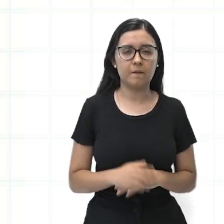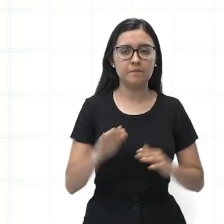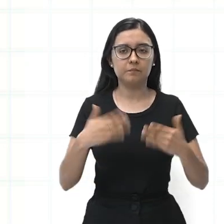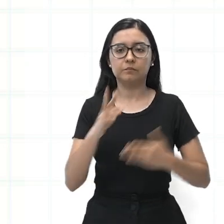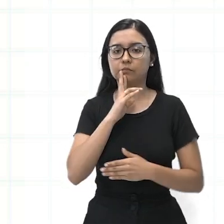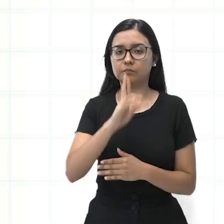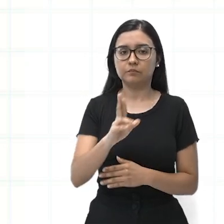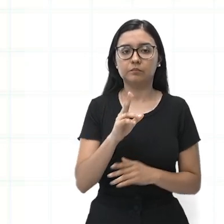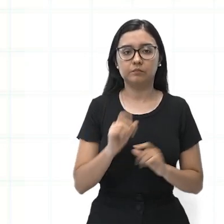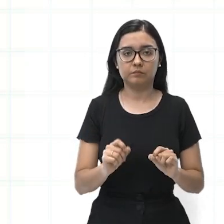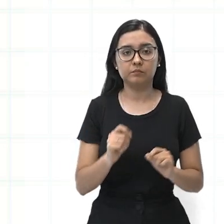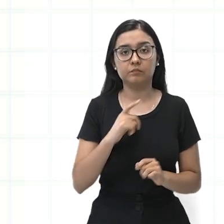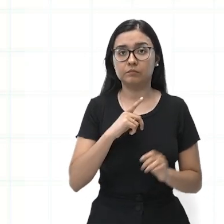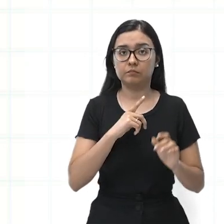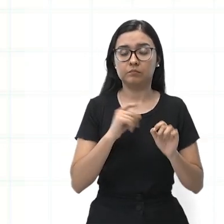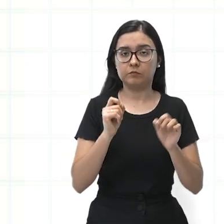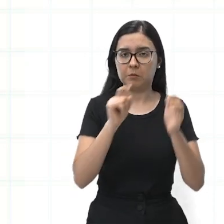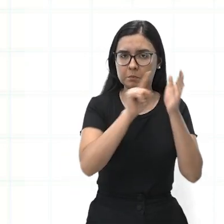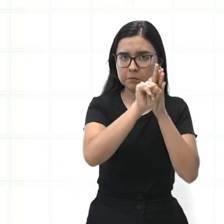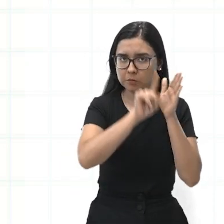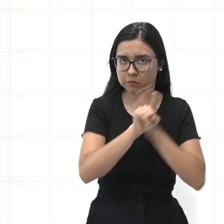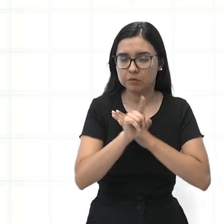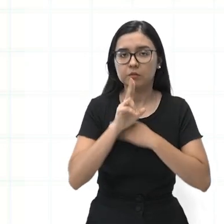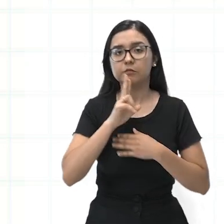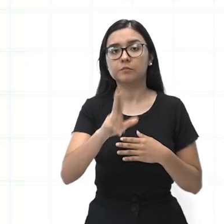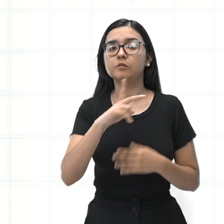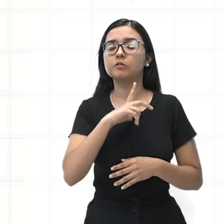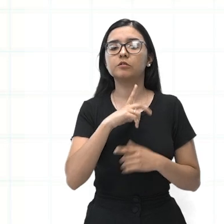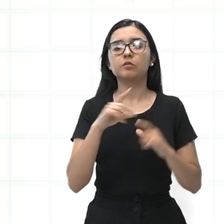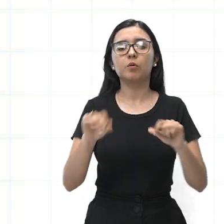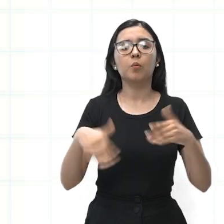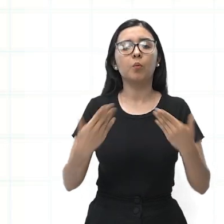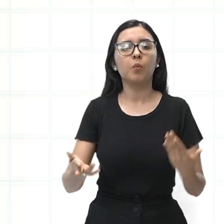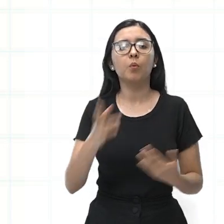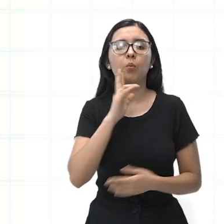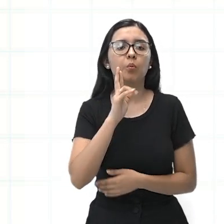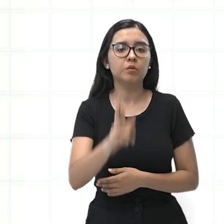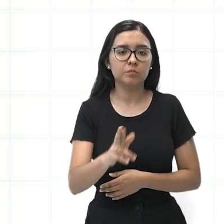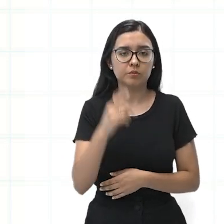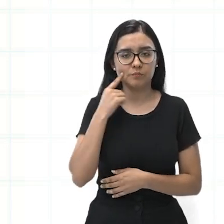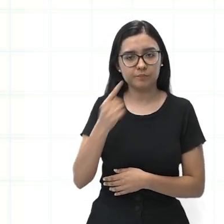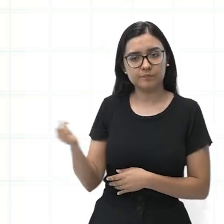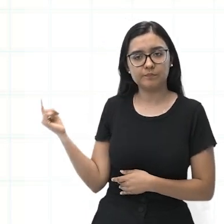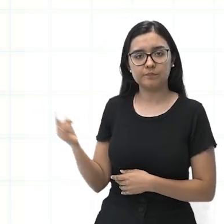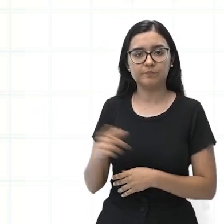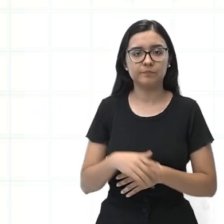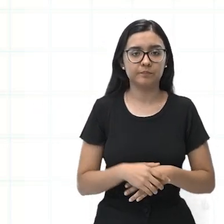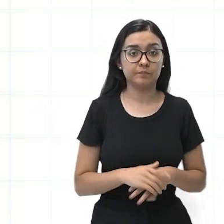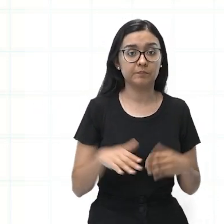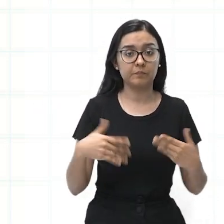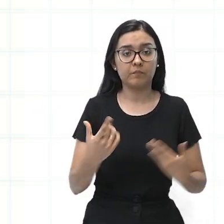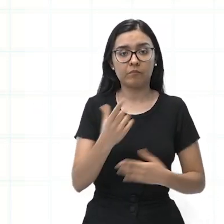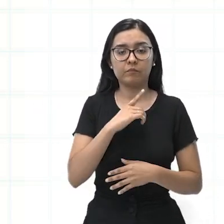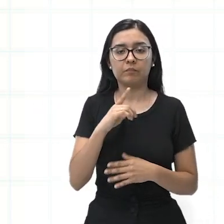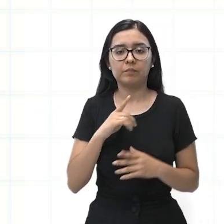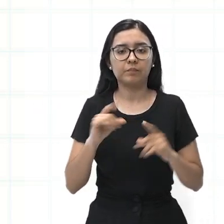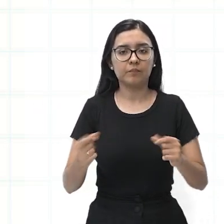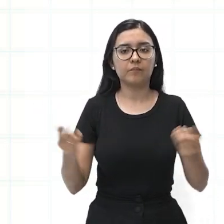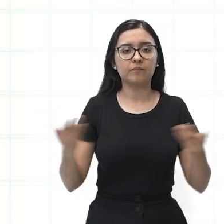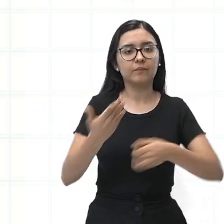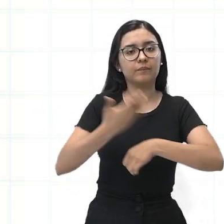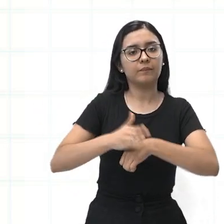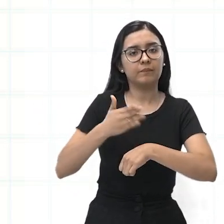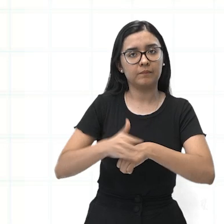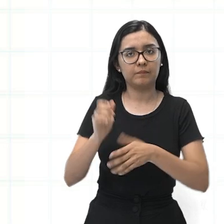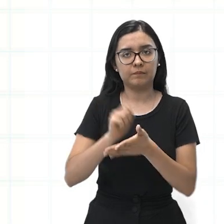As respostas daquele texto, daquelas perguntas, eles levaram a essas respostas aqui, tá? Então, nós chegamos no nosso momentinho de prática